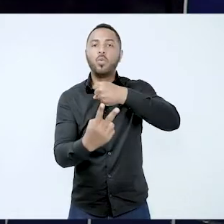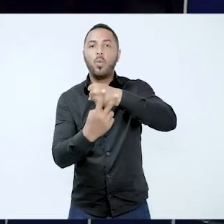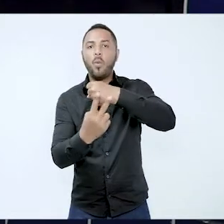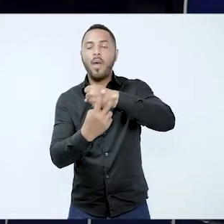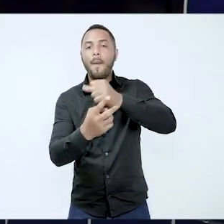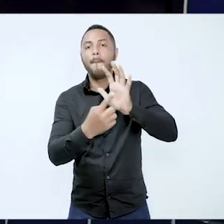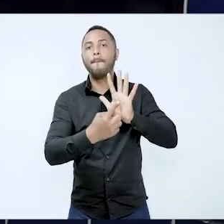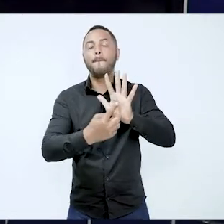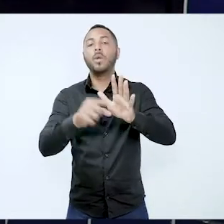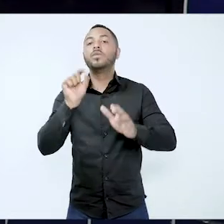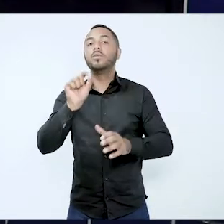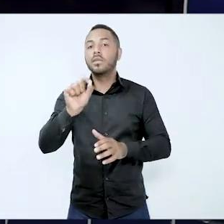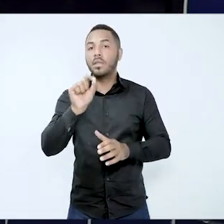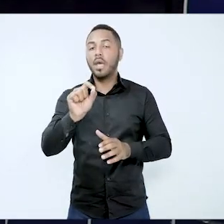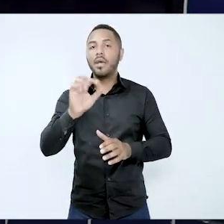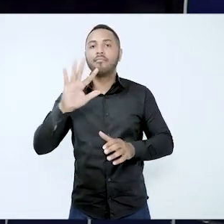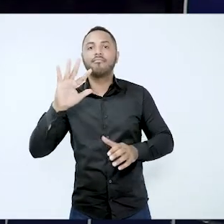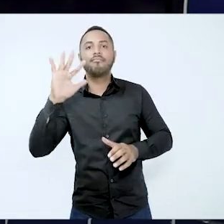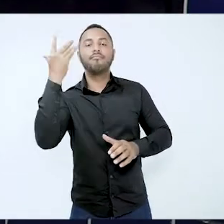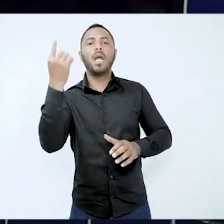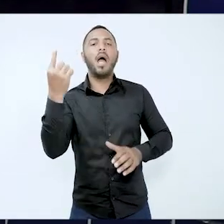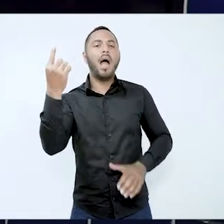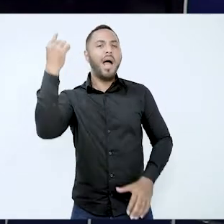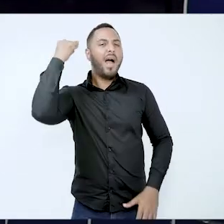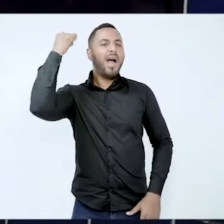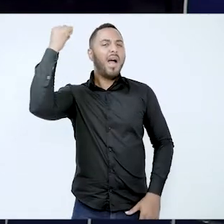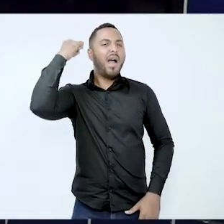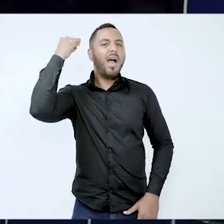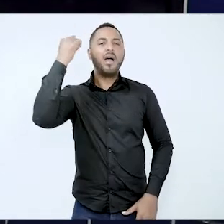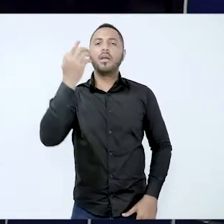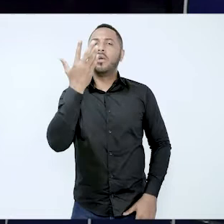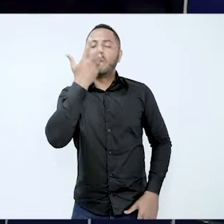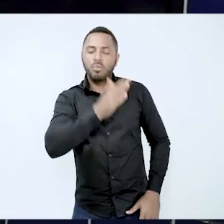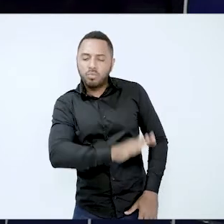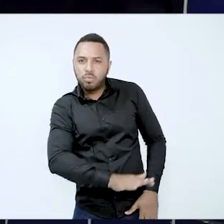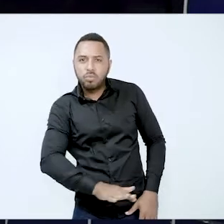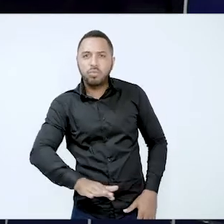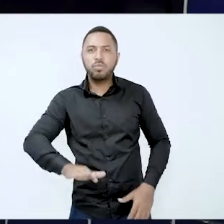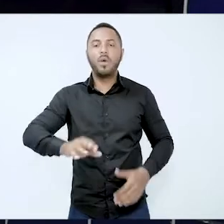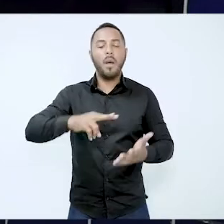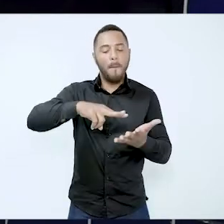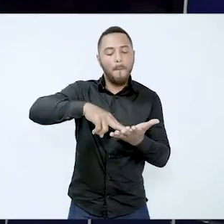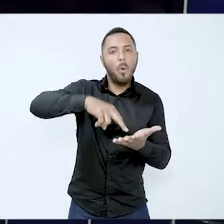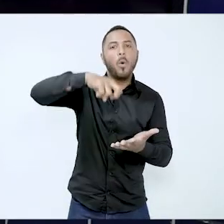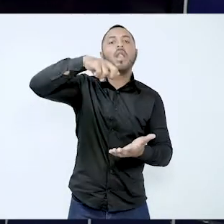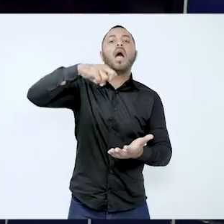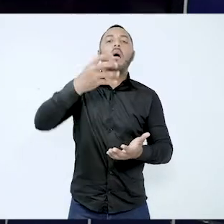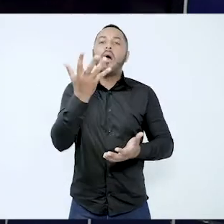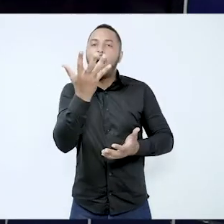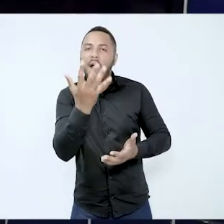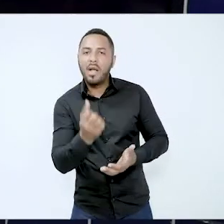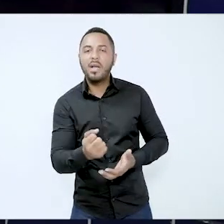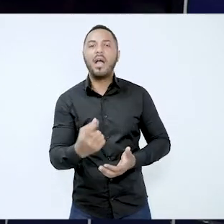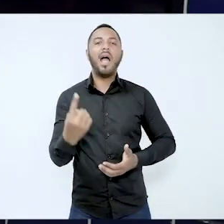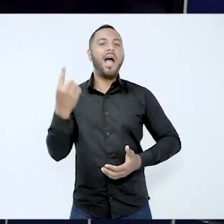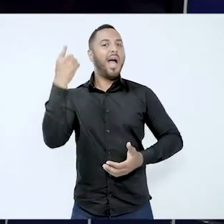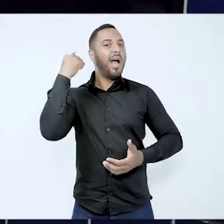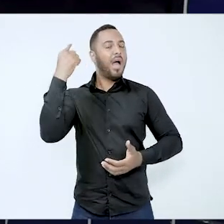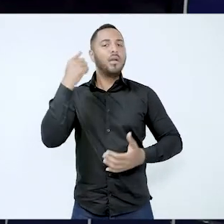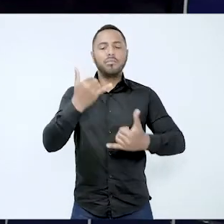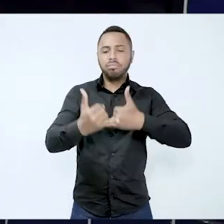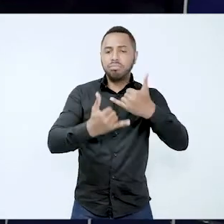estão indicando ações que eram rotineiras lá na época da sua infância. Pulávamos,